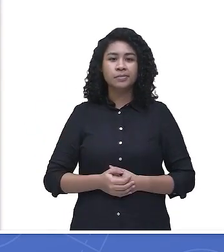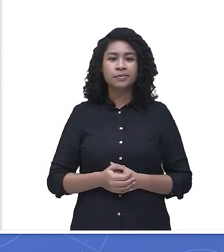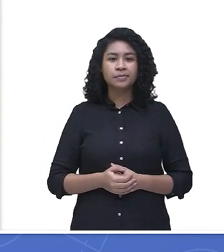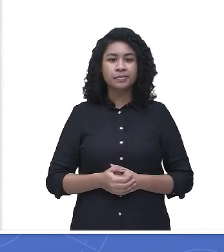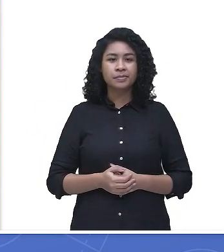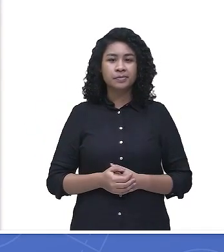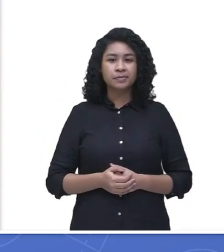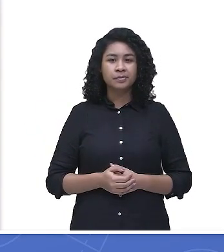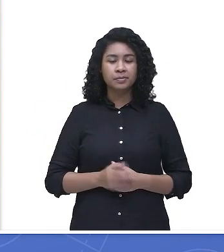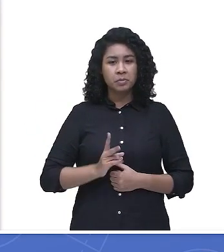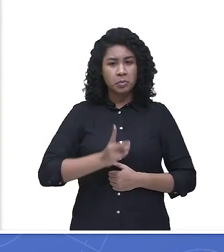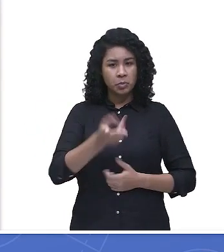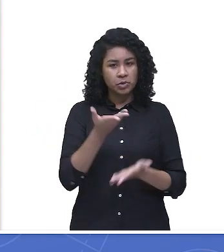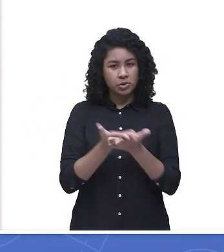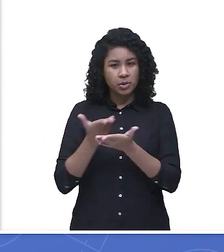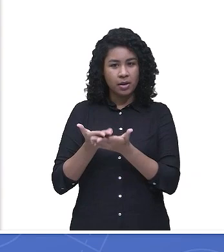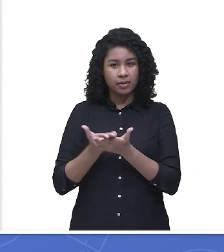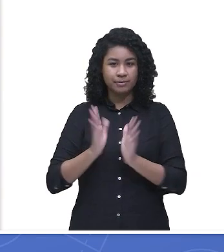da nossa aula. Até mais!